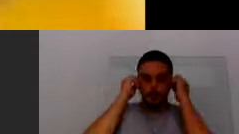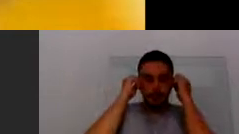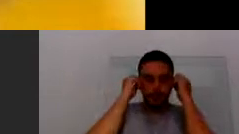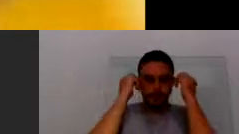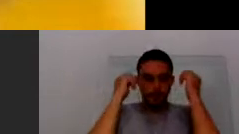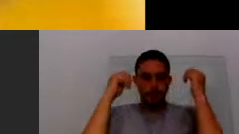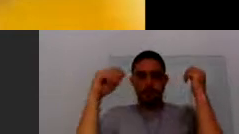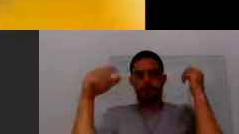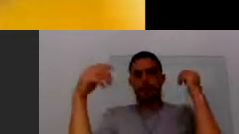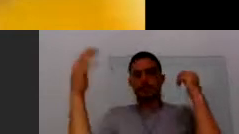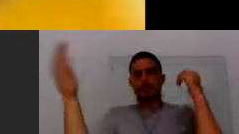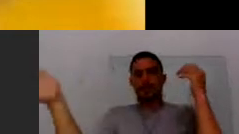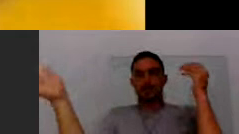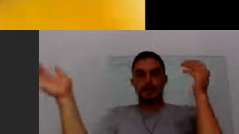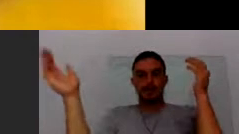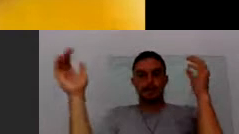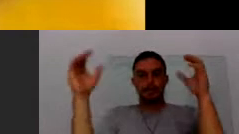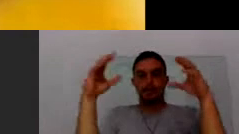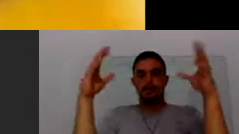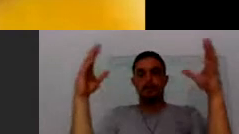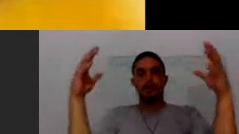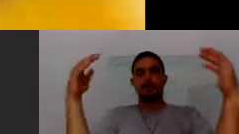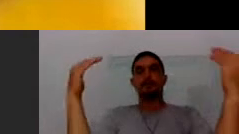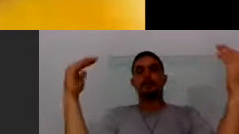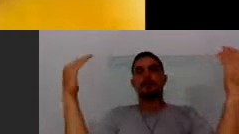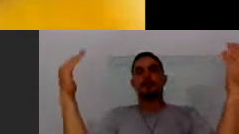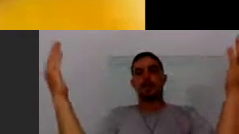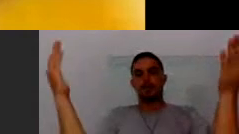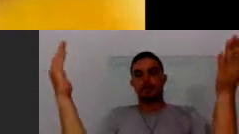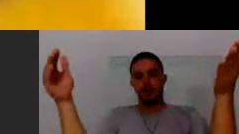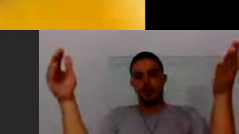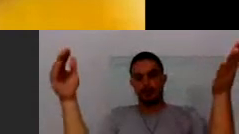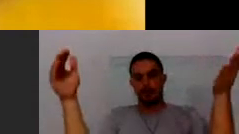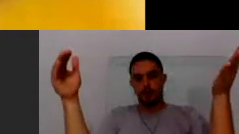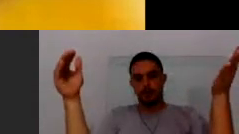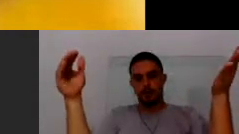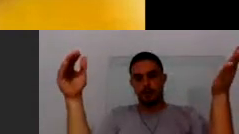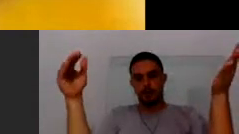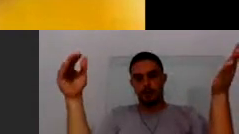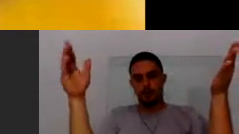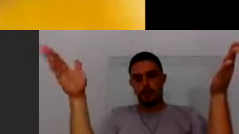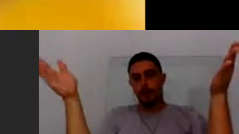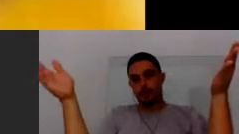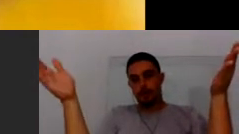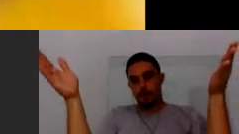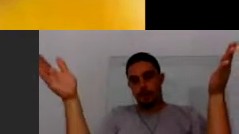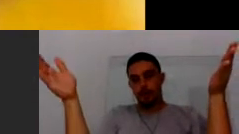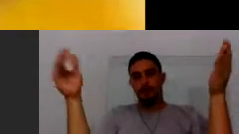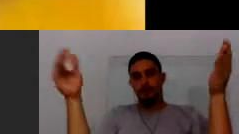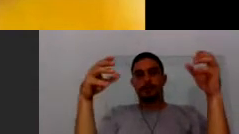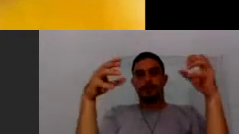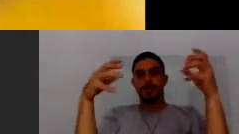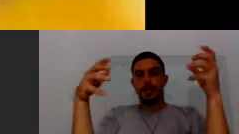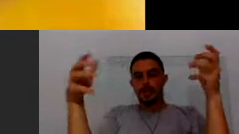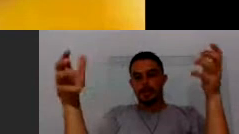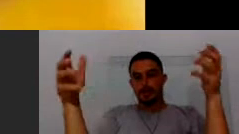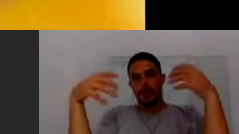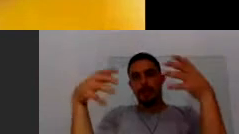dizer, eu posso ter chuvas com intensidades maiores, que eu não vou ter tanto problema com relação ao escoamento superficial, só